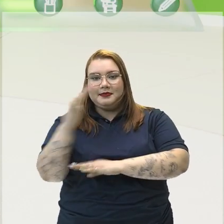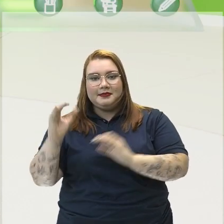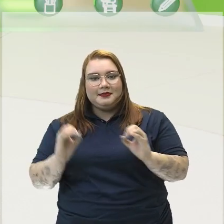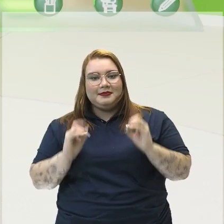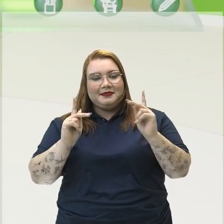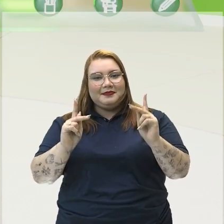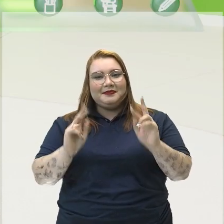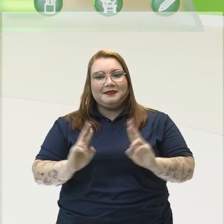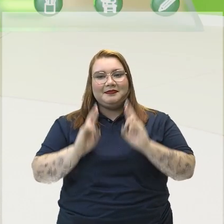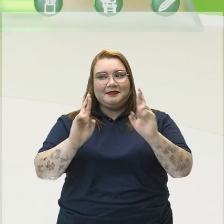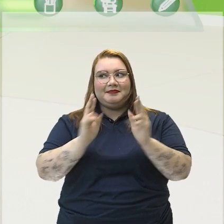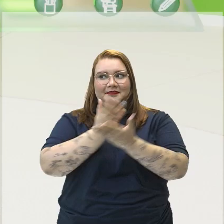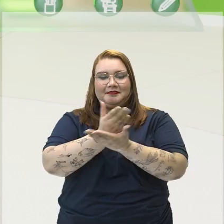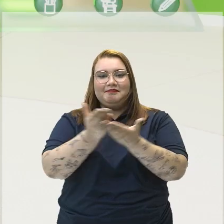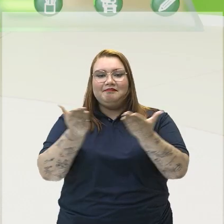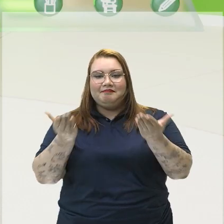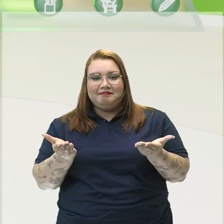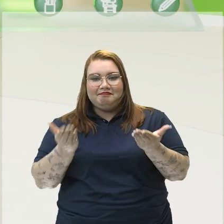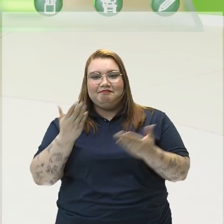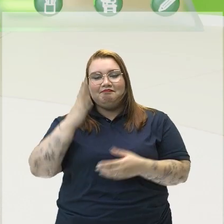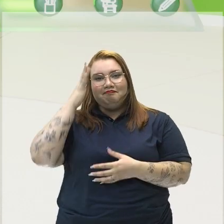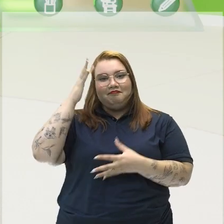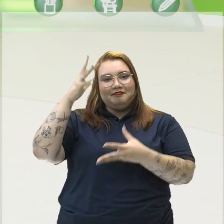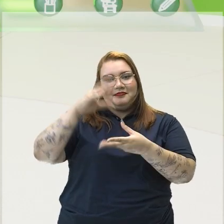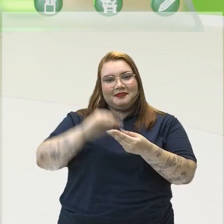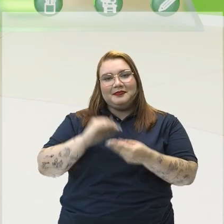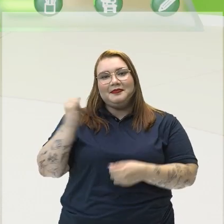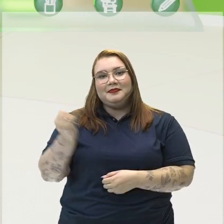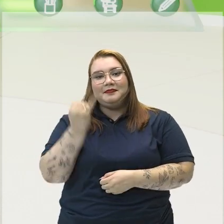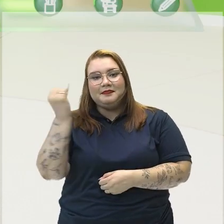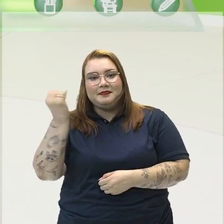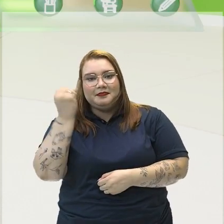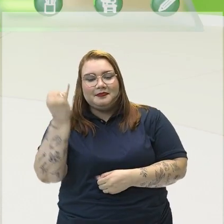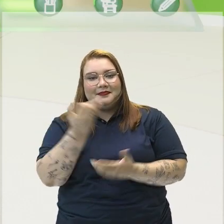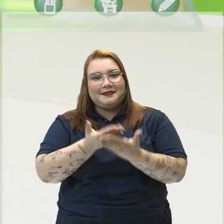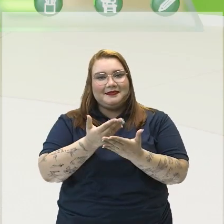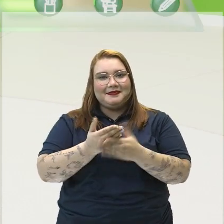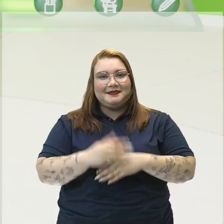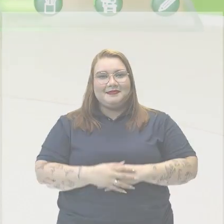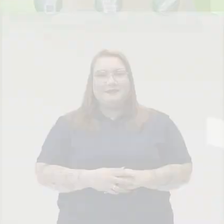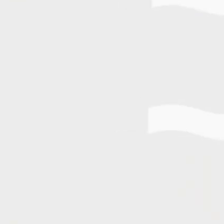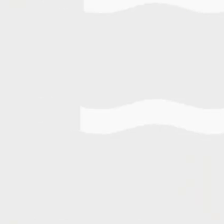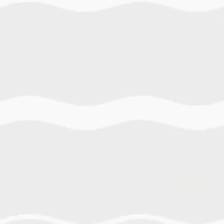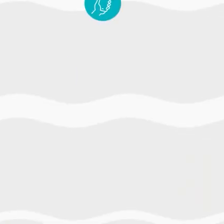certo? Então, espero que vocês tenham aí compreendido a importância dessa aula.